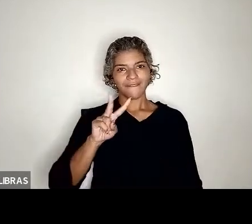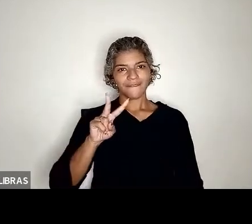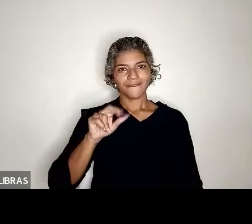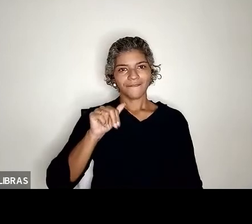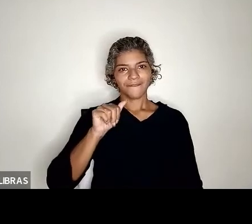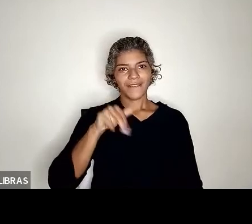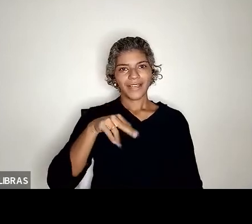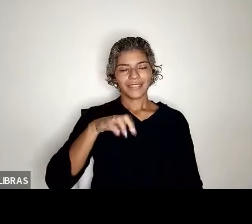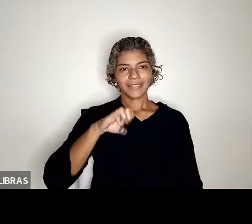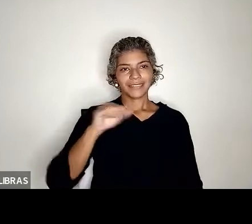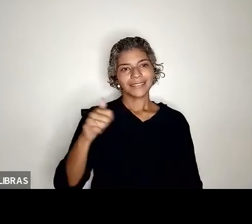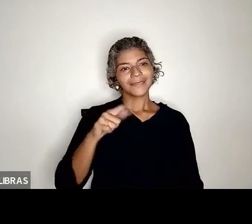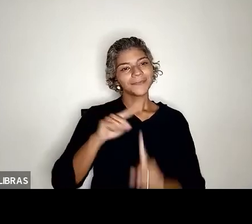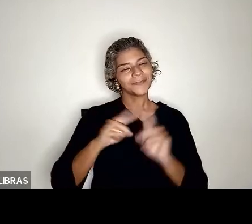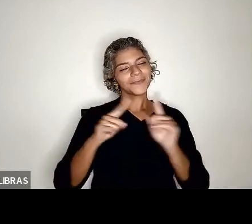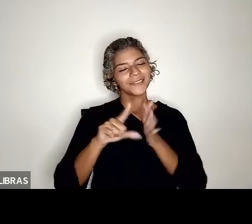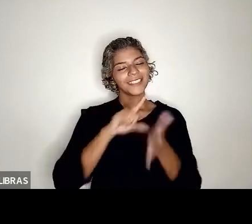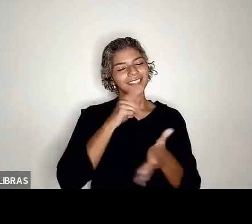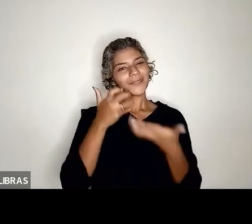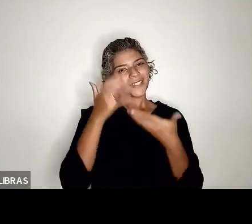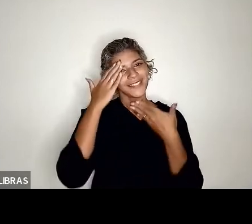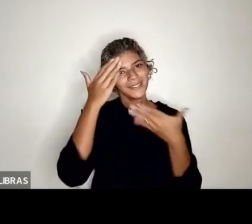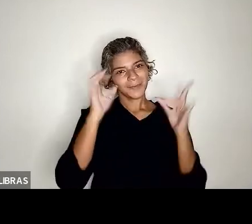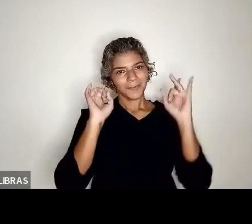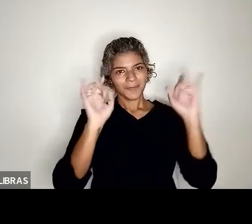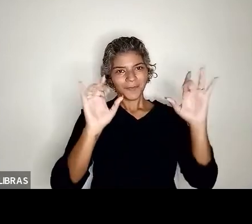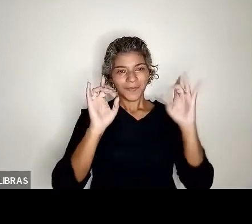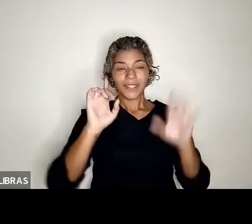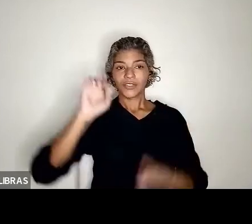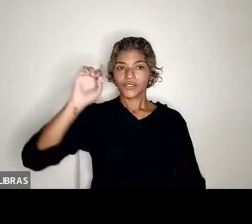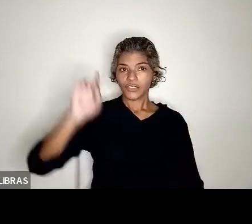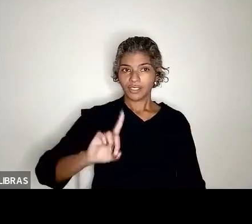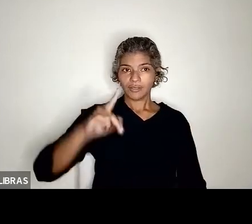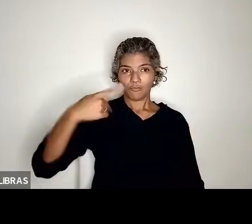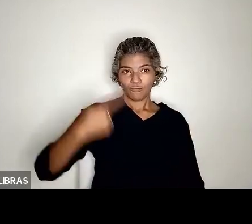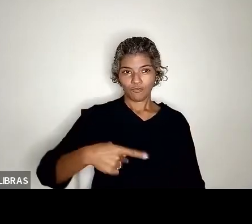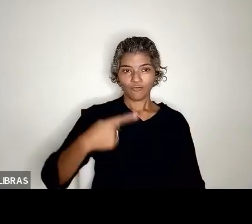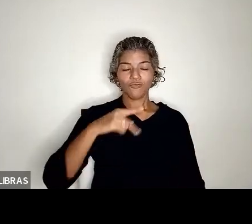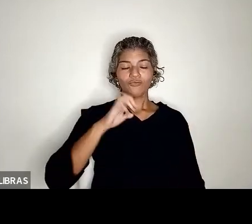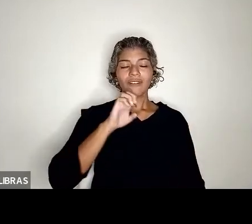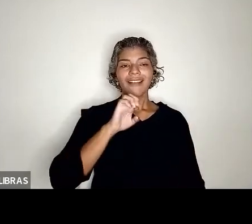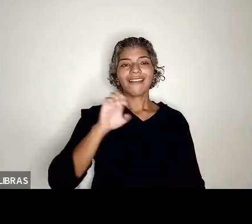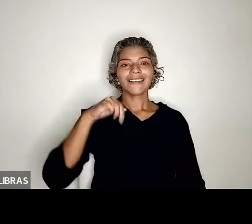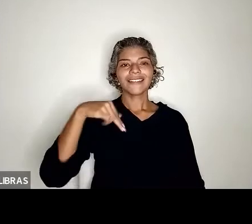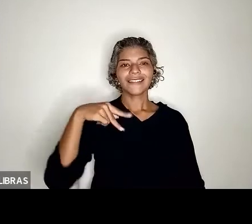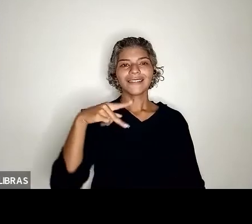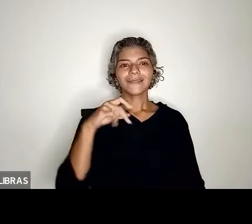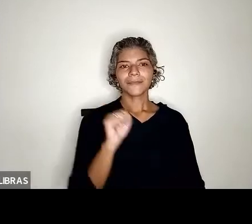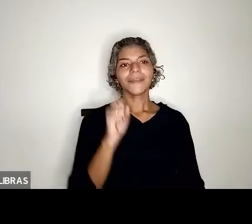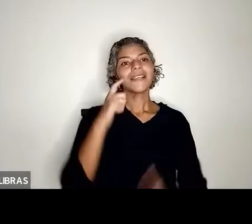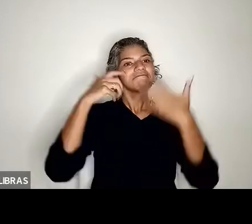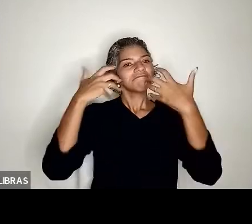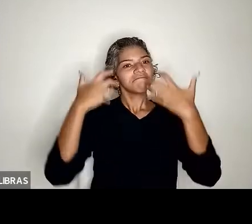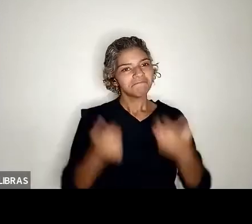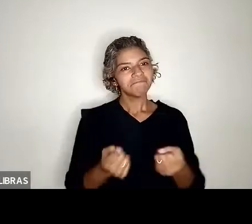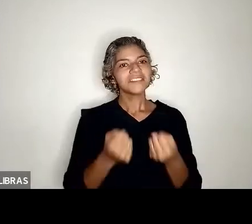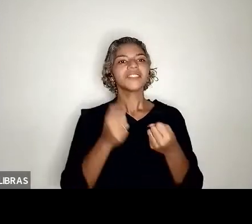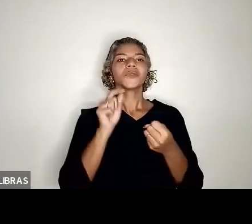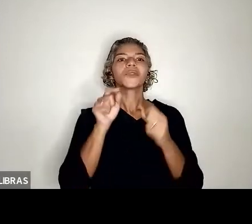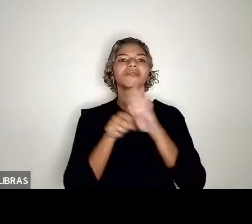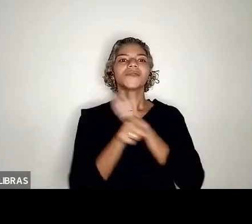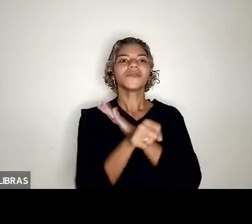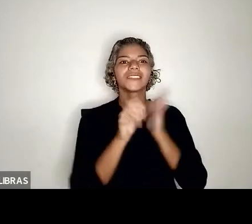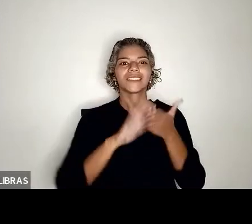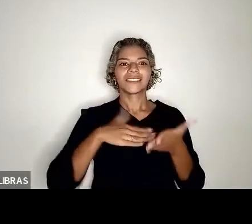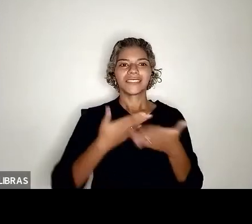fazer uns agradecimentos especiais, né? A direção da ENSP, que acolheu essa demanda de trazer os intérpretes de Libras, a